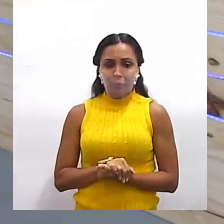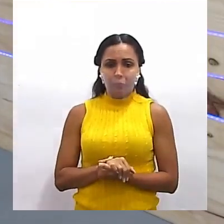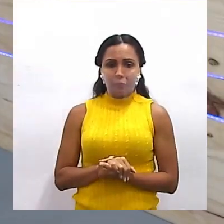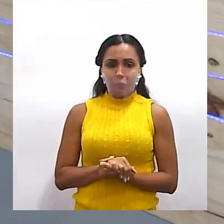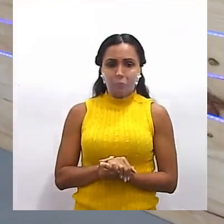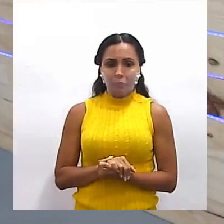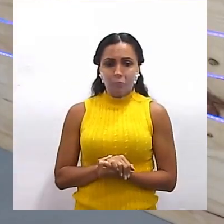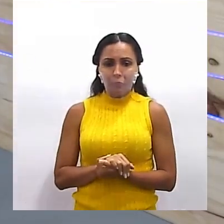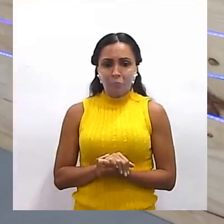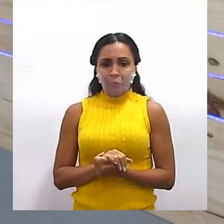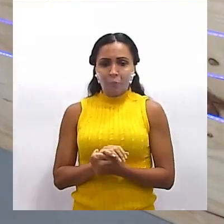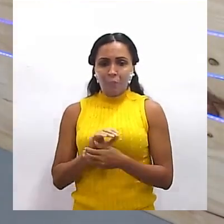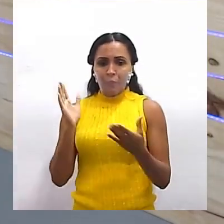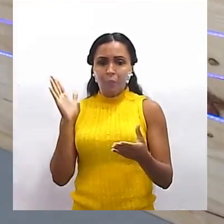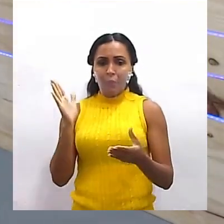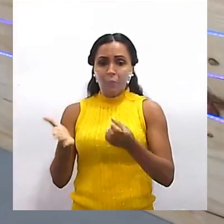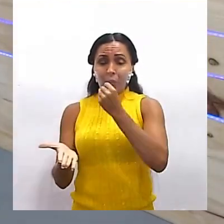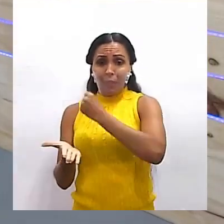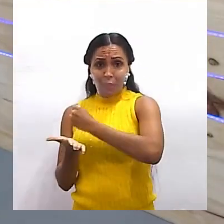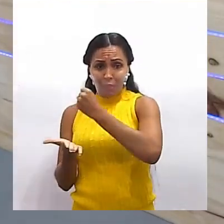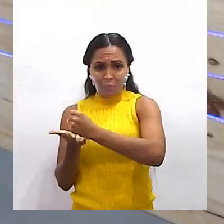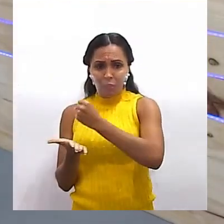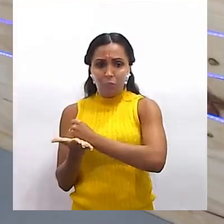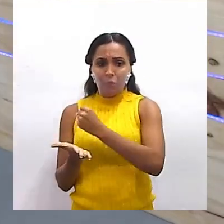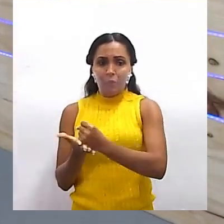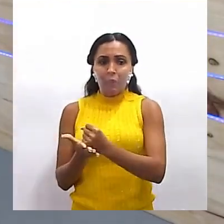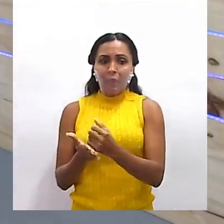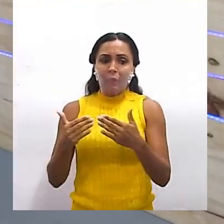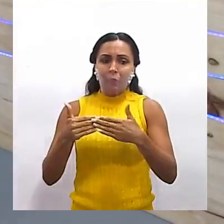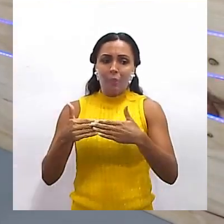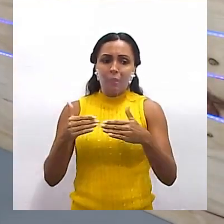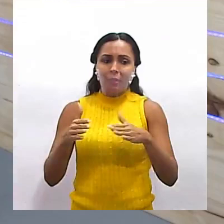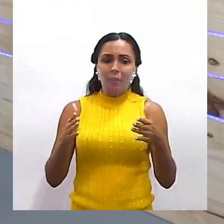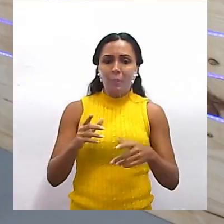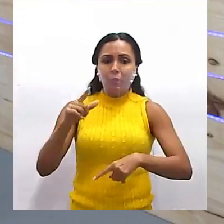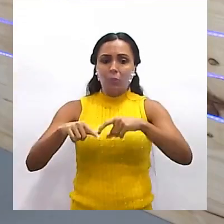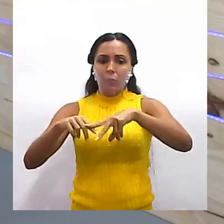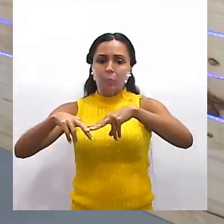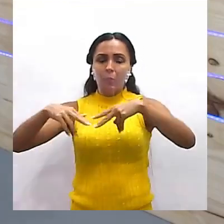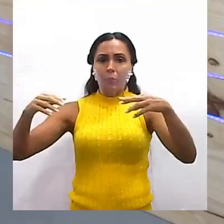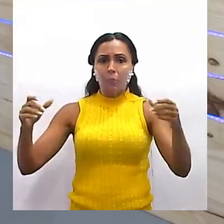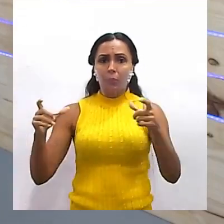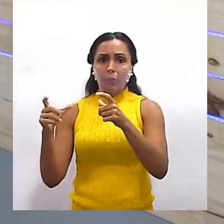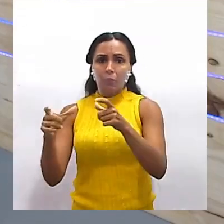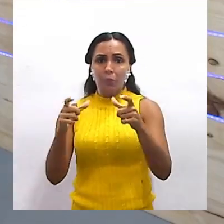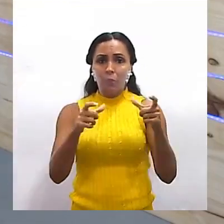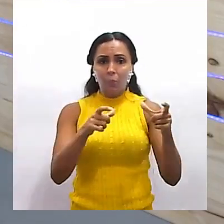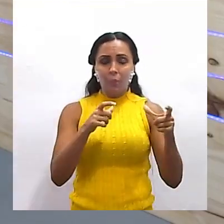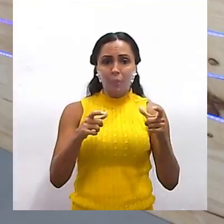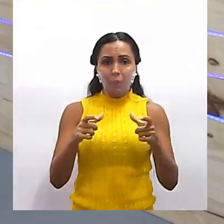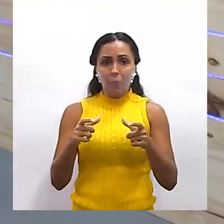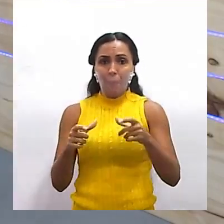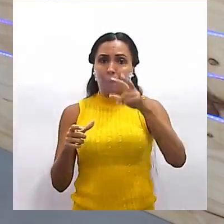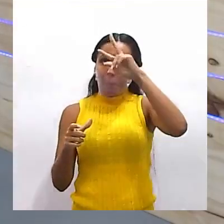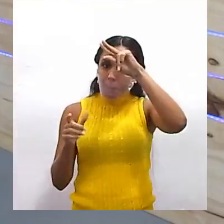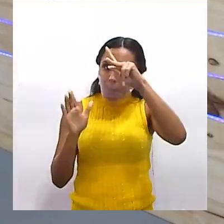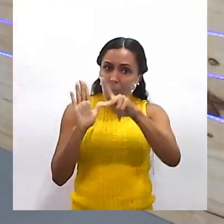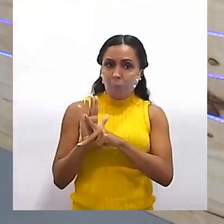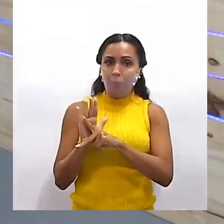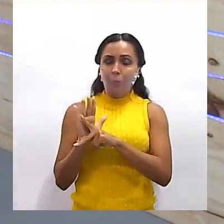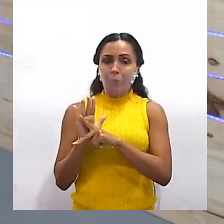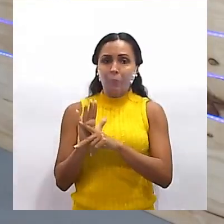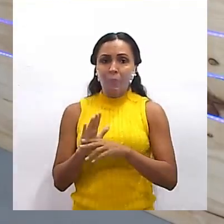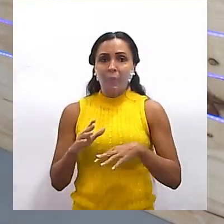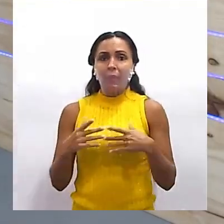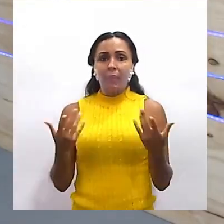Registro de inventário, né? Lançamento dos dados referente às mercadorias em local apropriado. Um exemplo, como eu citei aqui